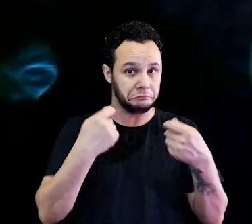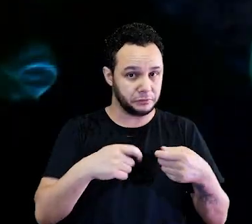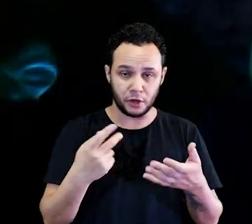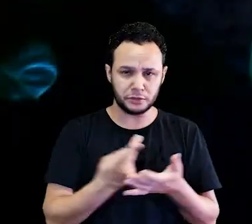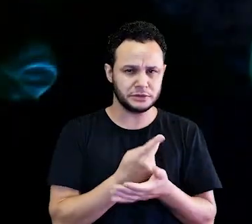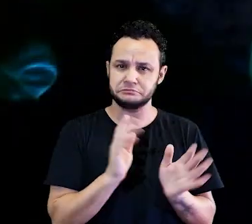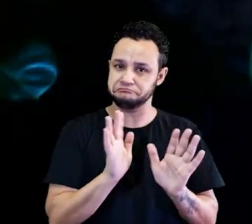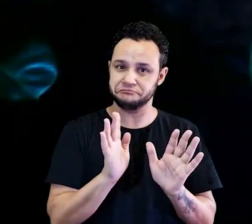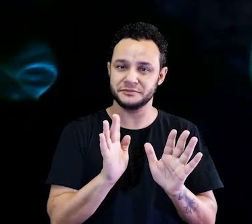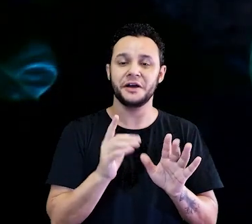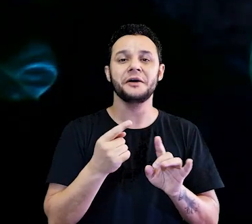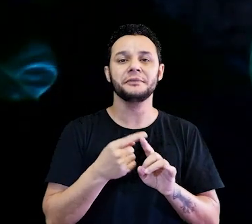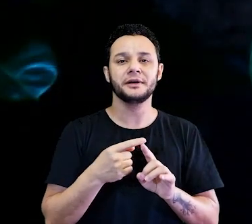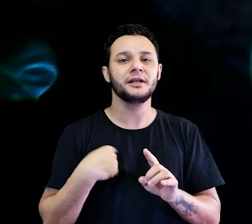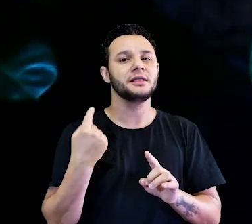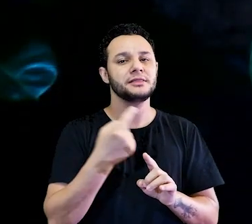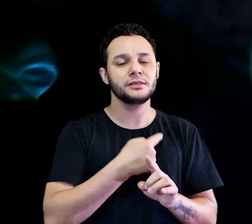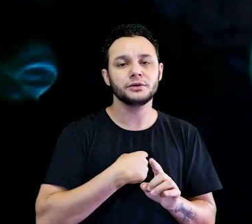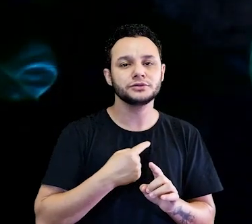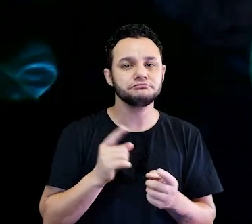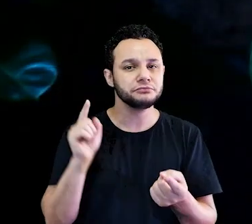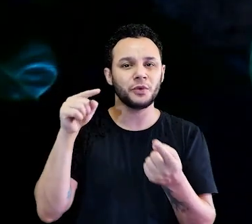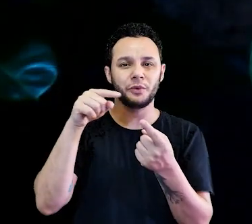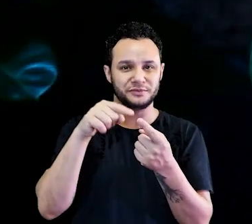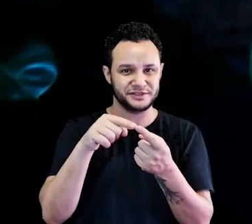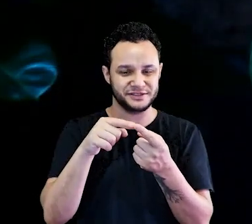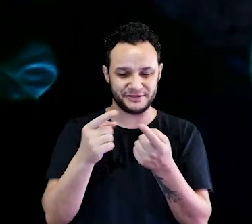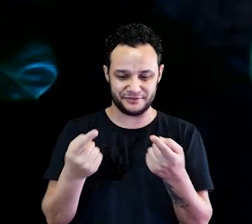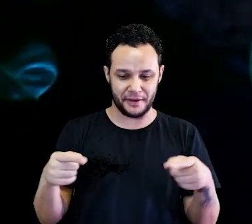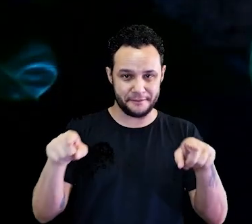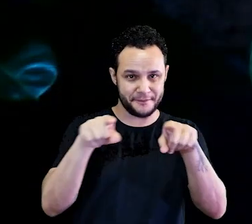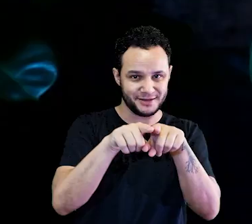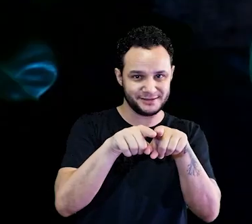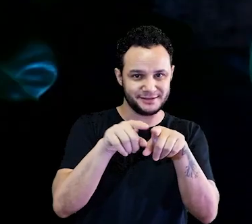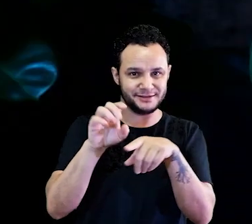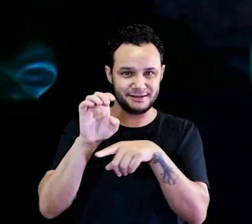acontecer efetivamente porque a gente está trabalhando com a ideia do regime de